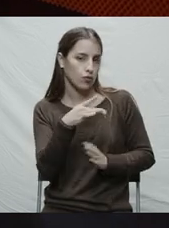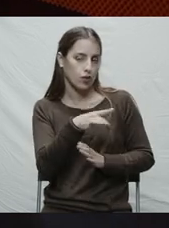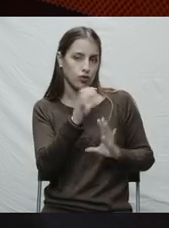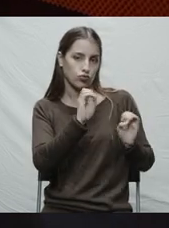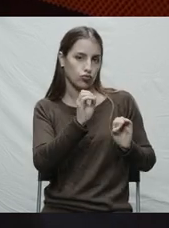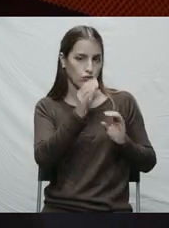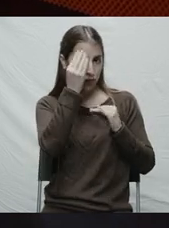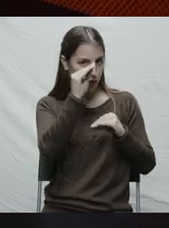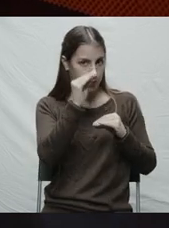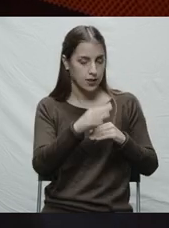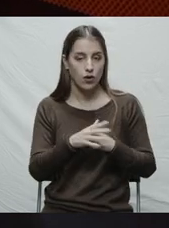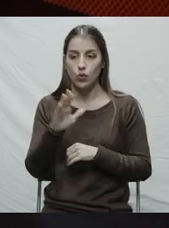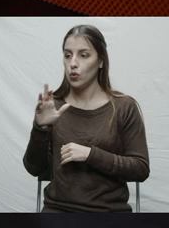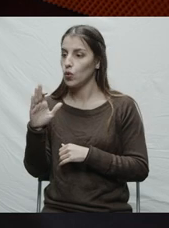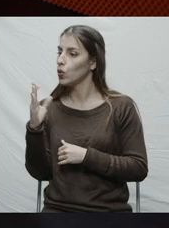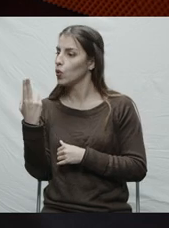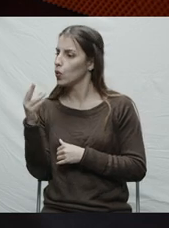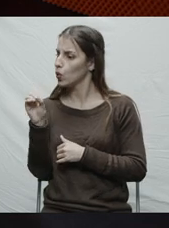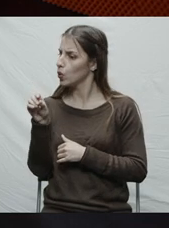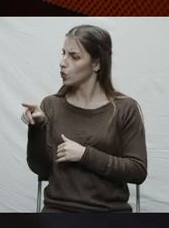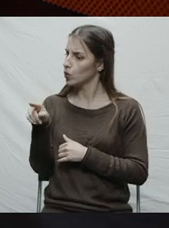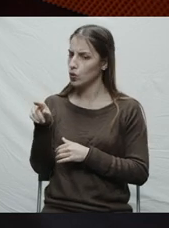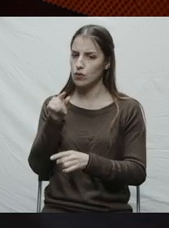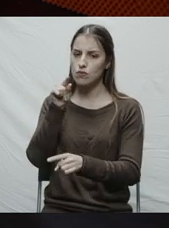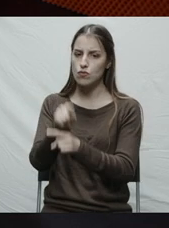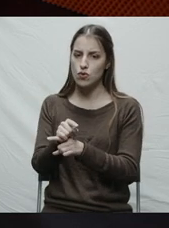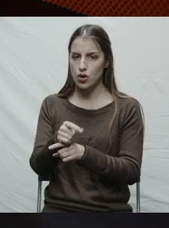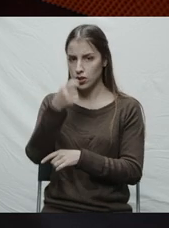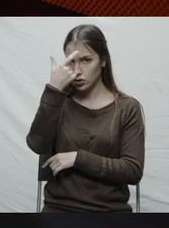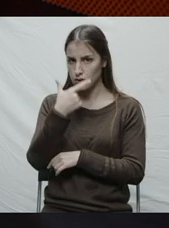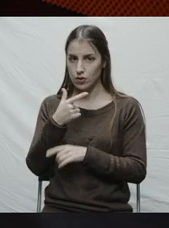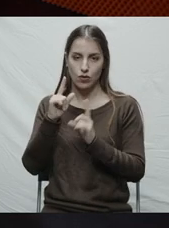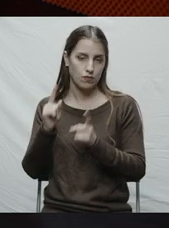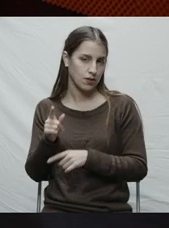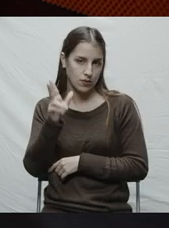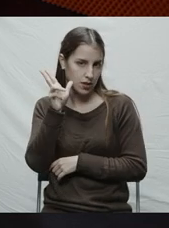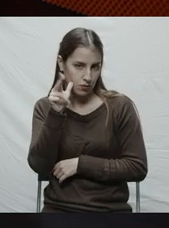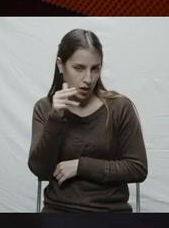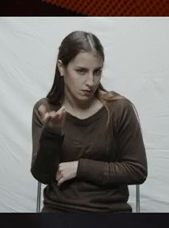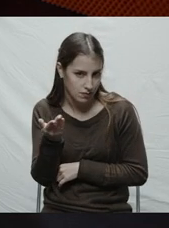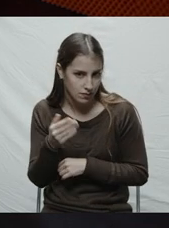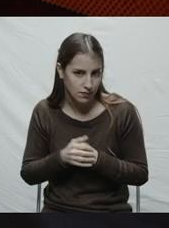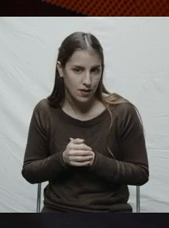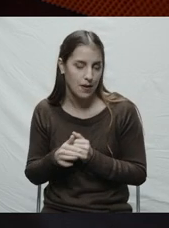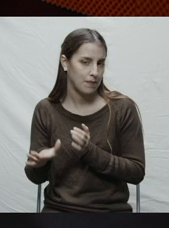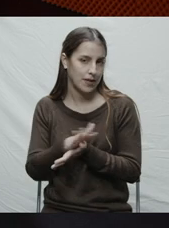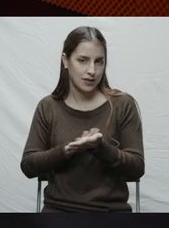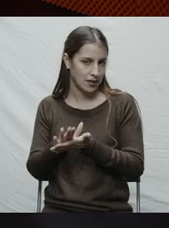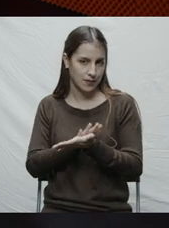não havia formação. Sim. Hugo, partilhas da mesma história ou...? Começamos a namorar. Ah! Basicamente.